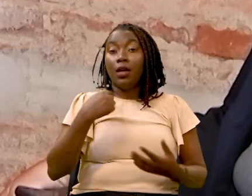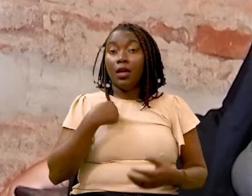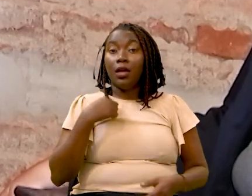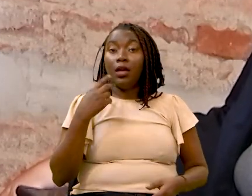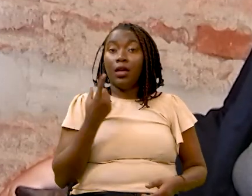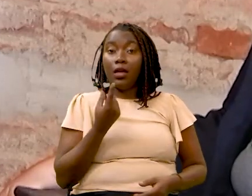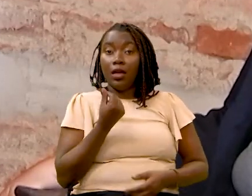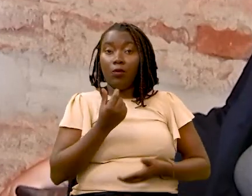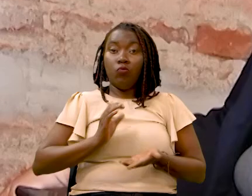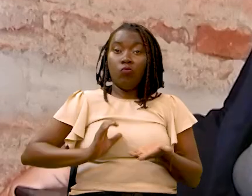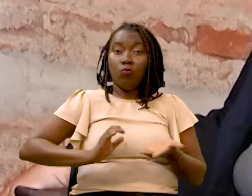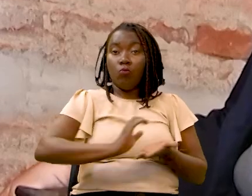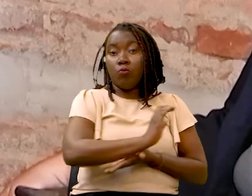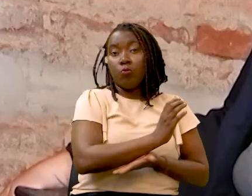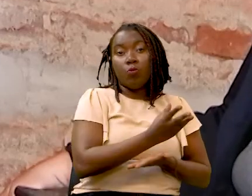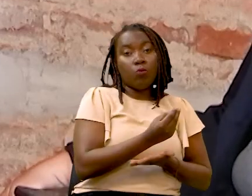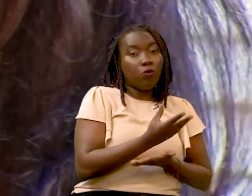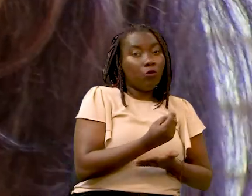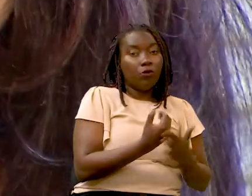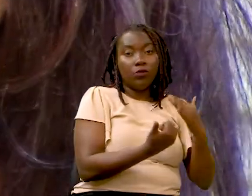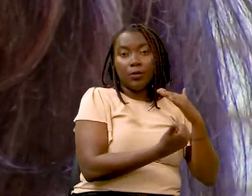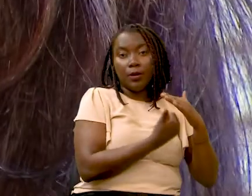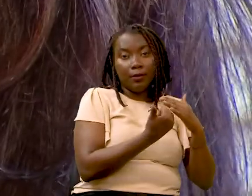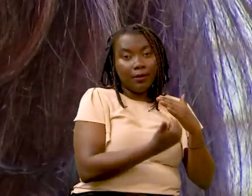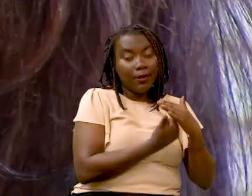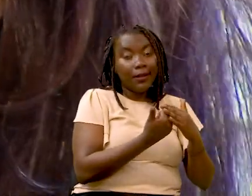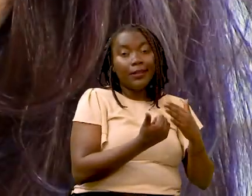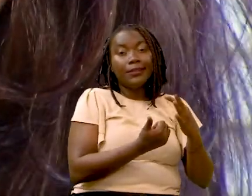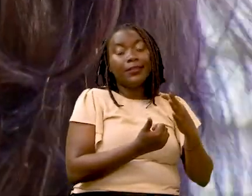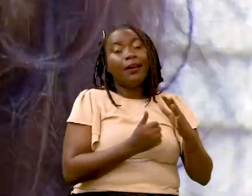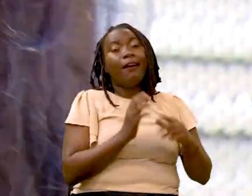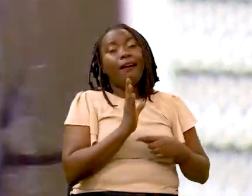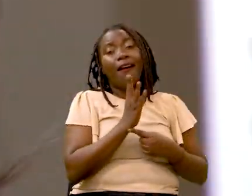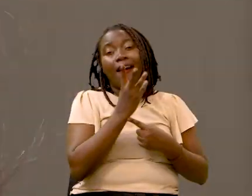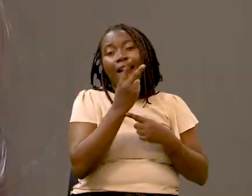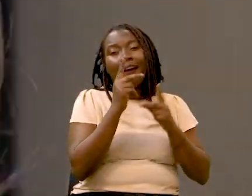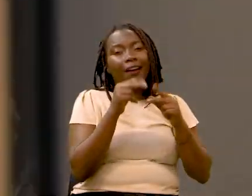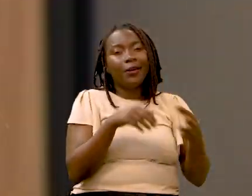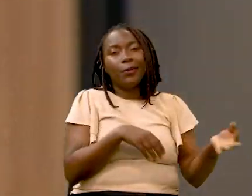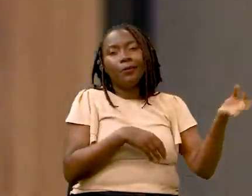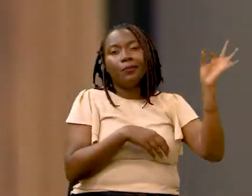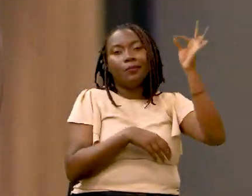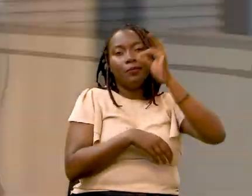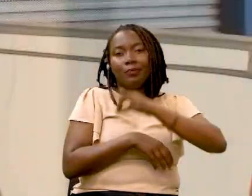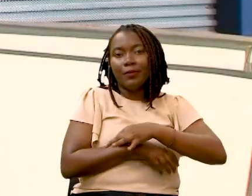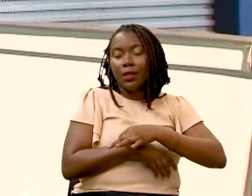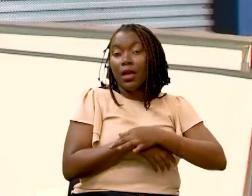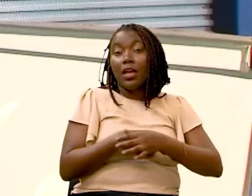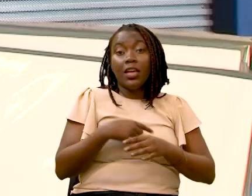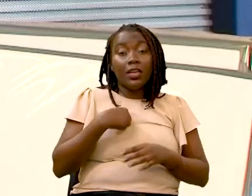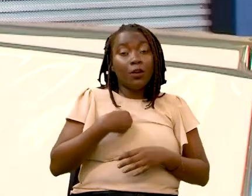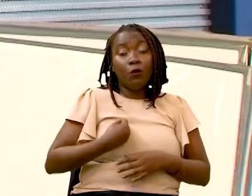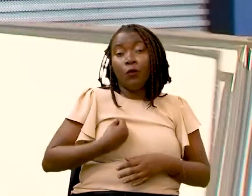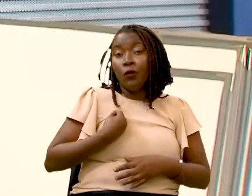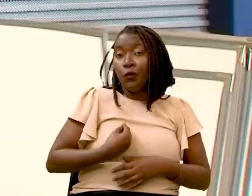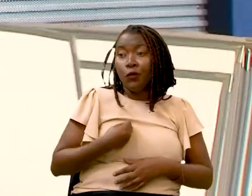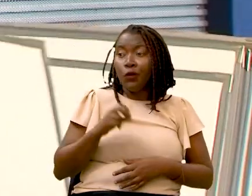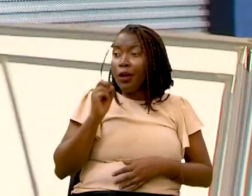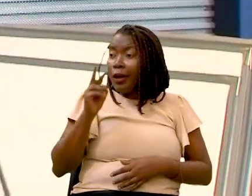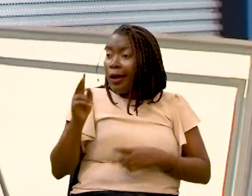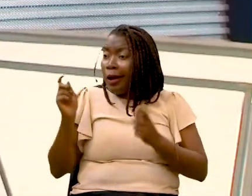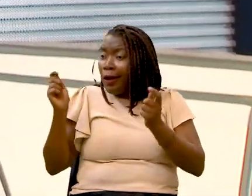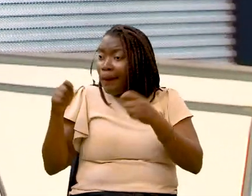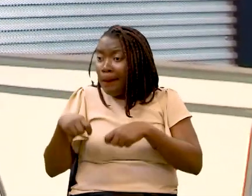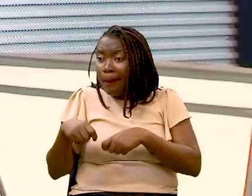muito, né, na minha empresa. Sim. E eu acho que a arte é um bichinho que pica. Como eu vivo do garimpo de arte, você vê uma oportunidade, você